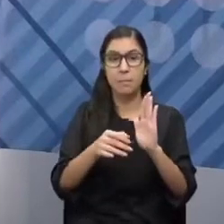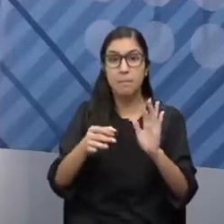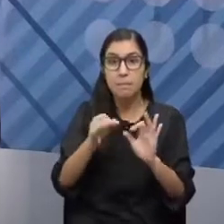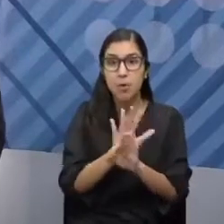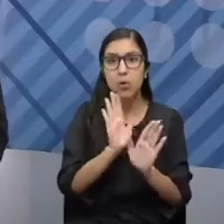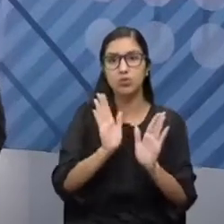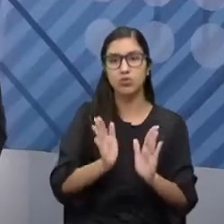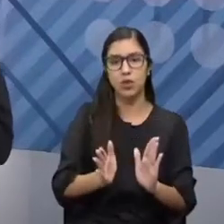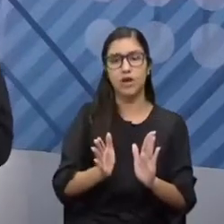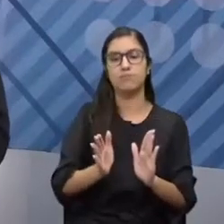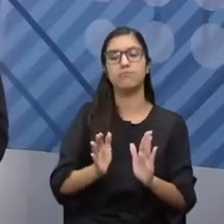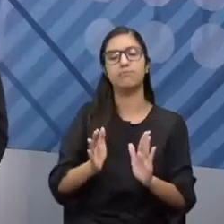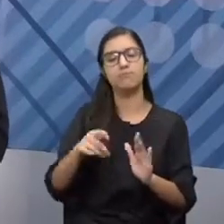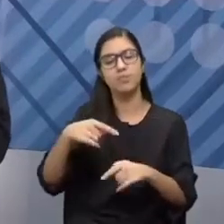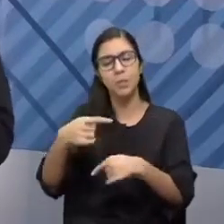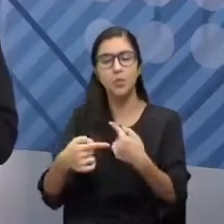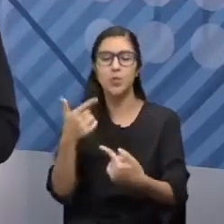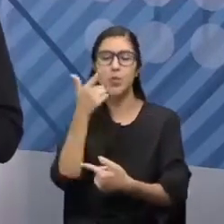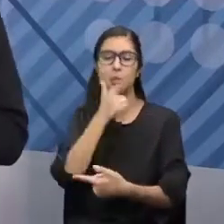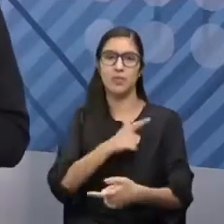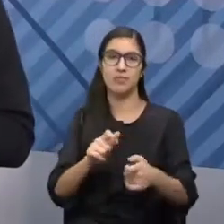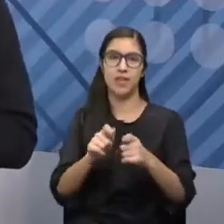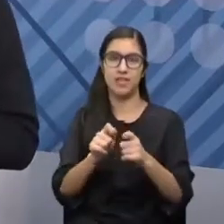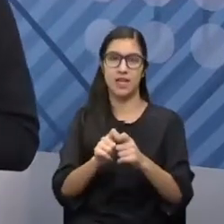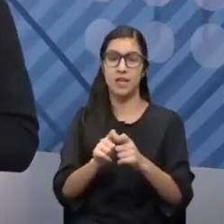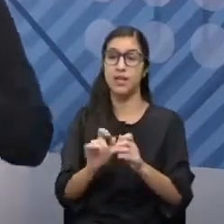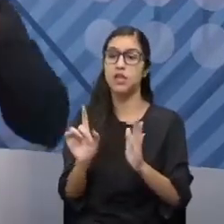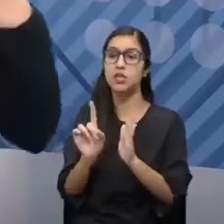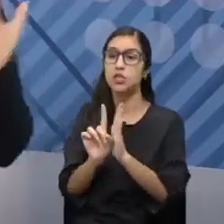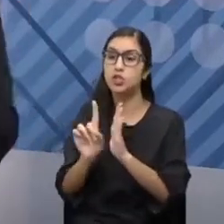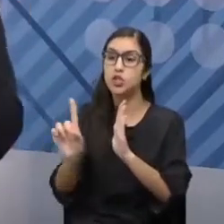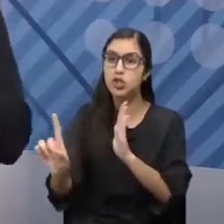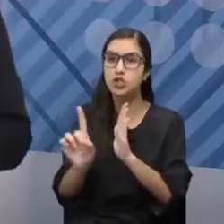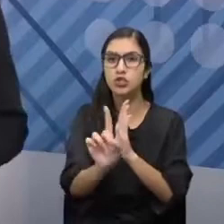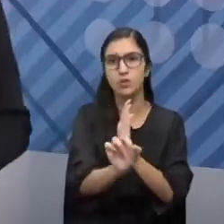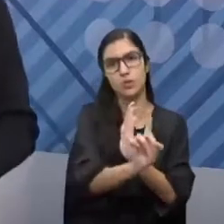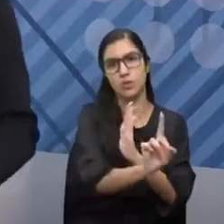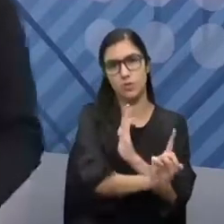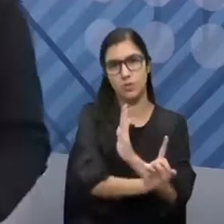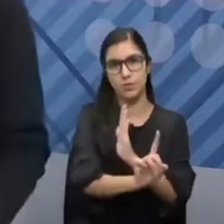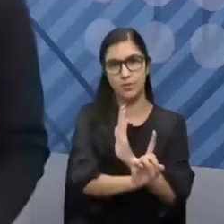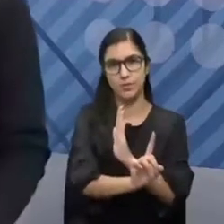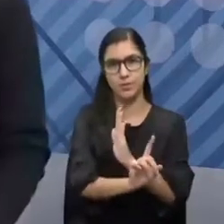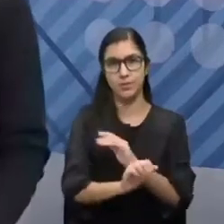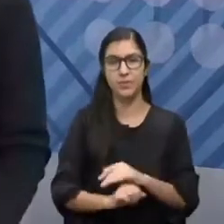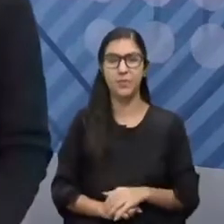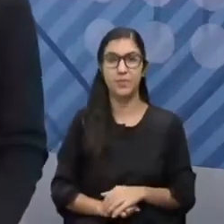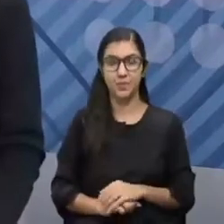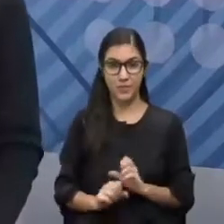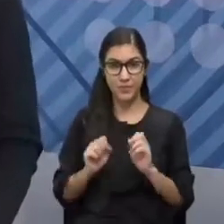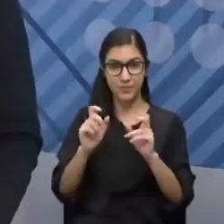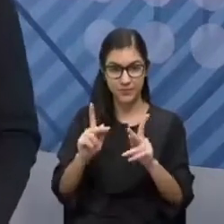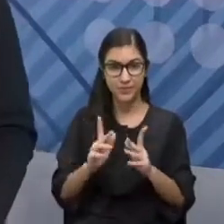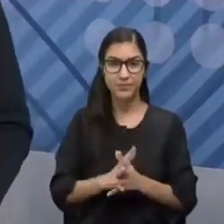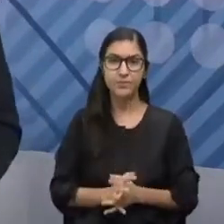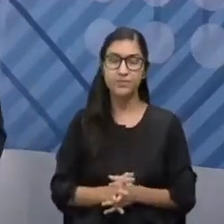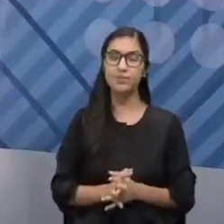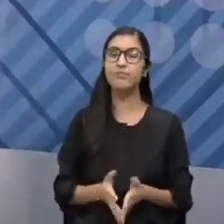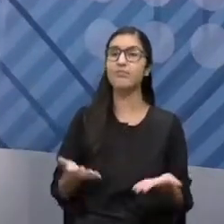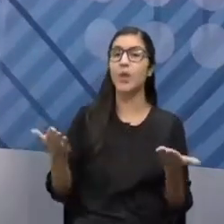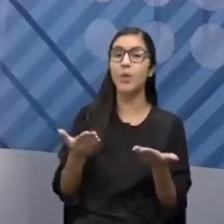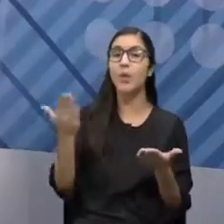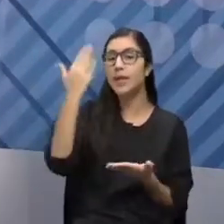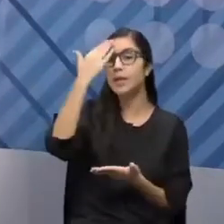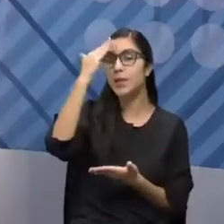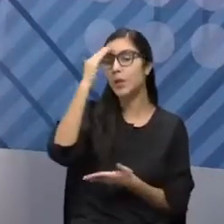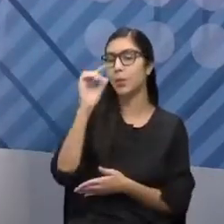preparado, executarmos esse plano individual, esse cardápio individual para essa criança, certo? Agora vamos entender